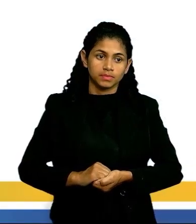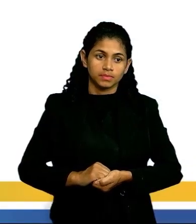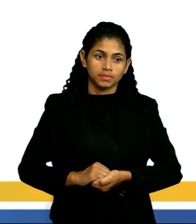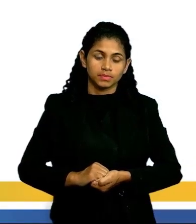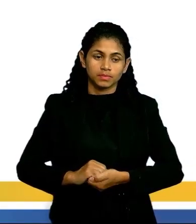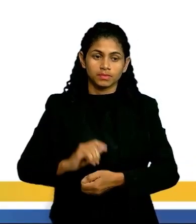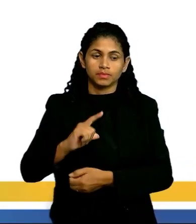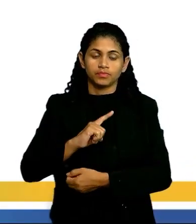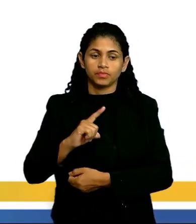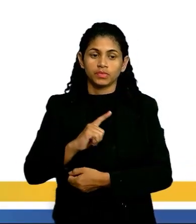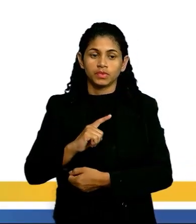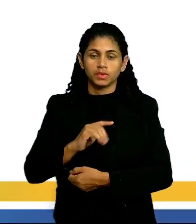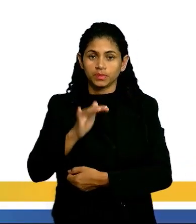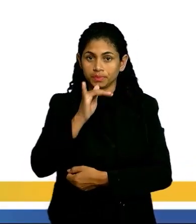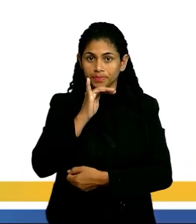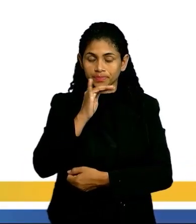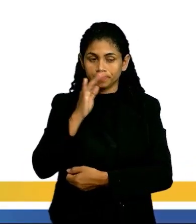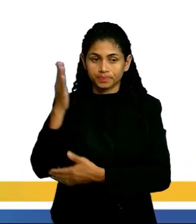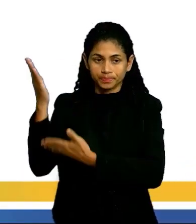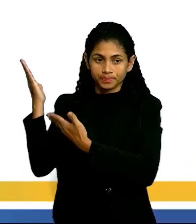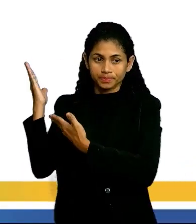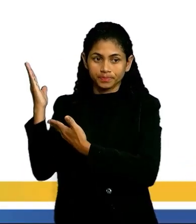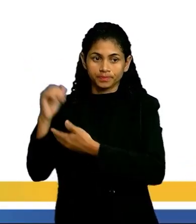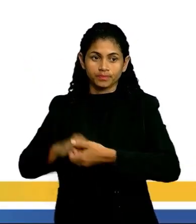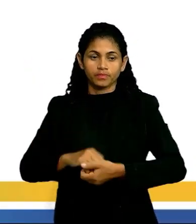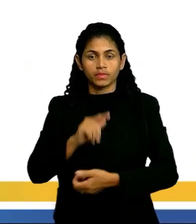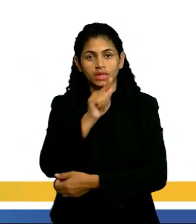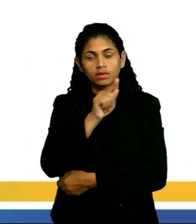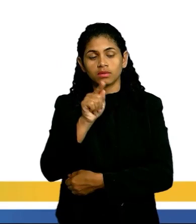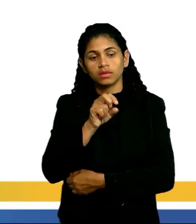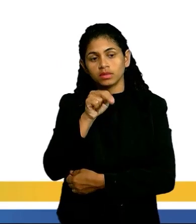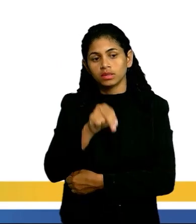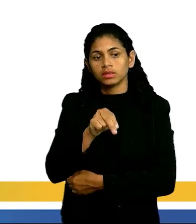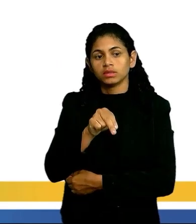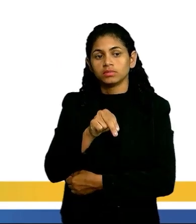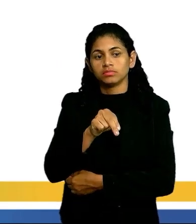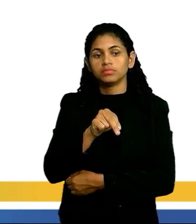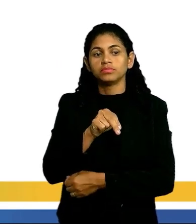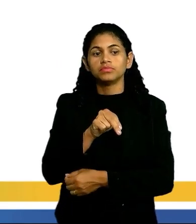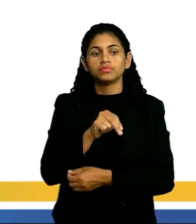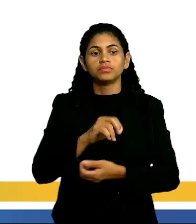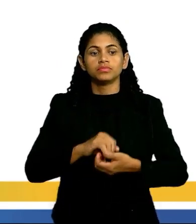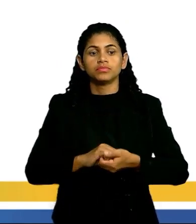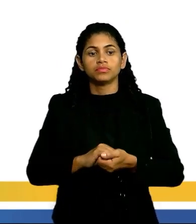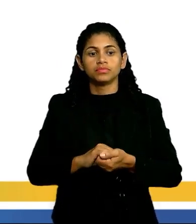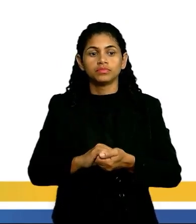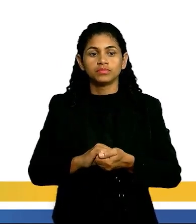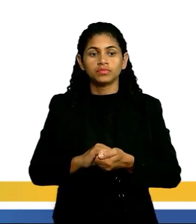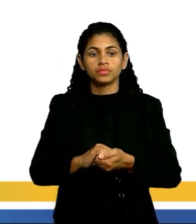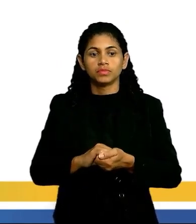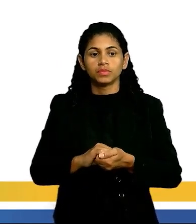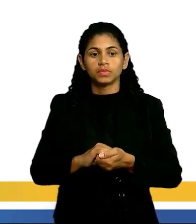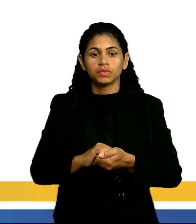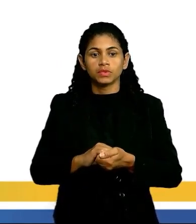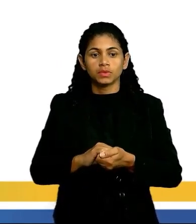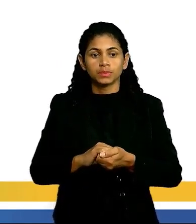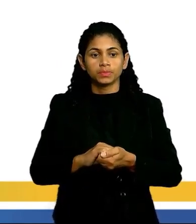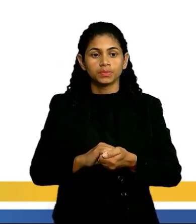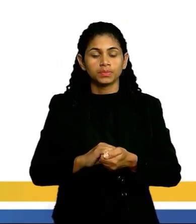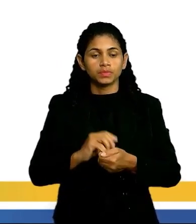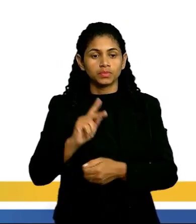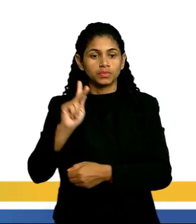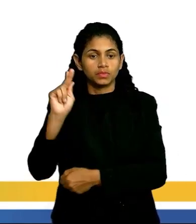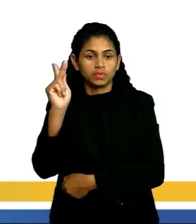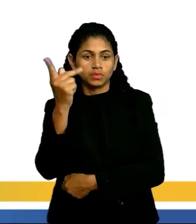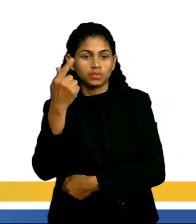Eu tenho ali uma reação onde eu tenho zinco reagindo com íon de hidrogênio, formando gás hidrogênio